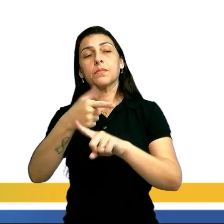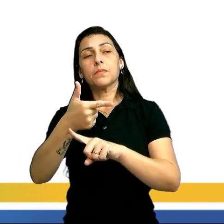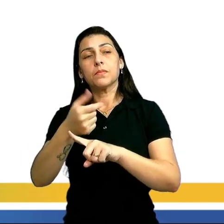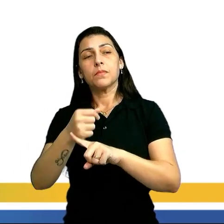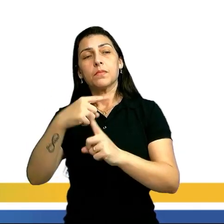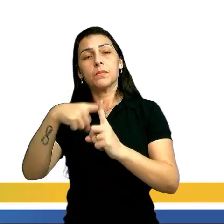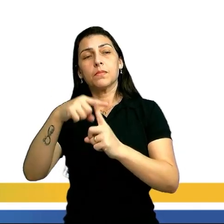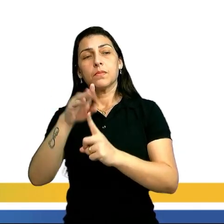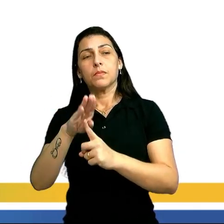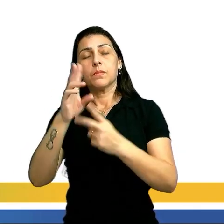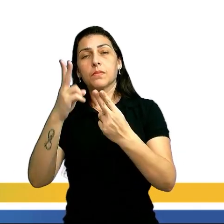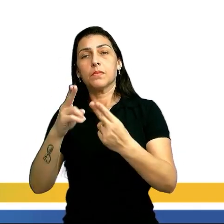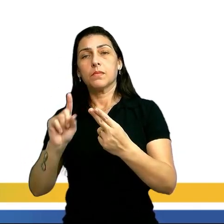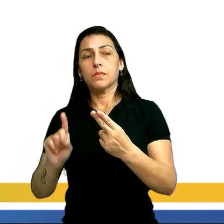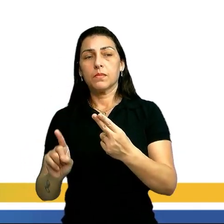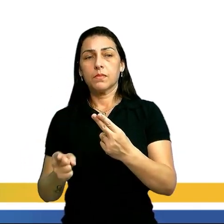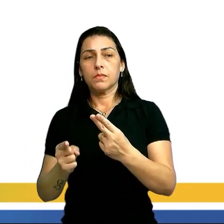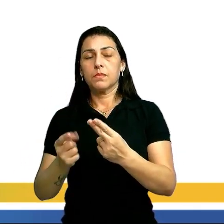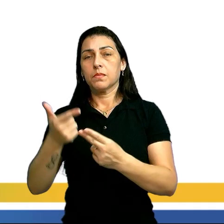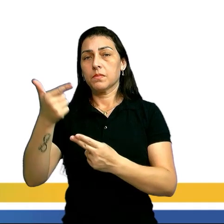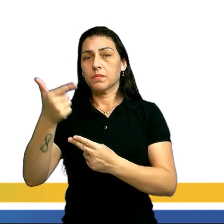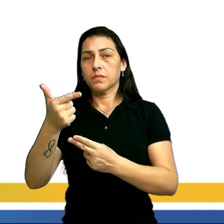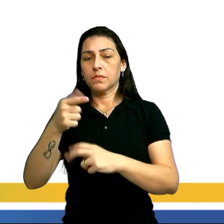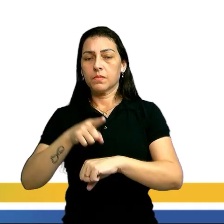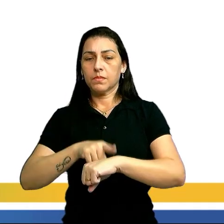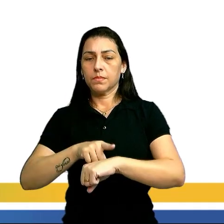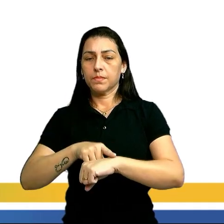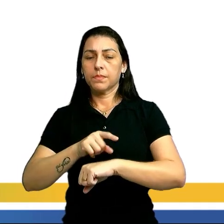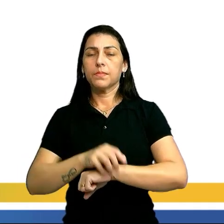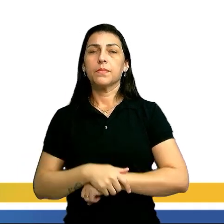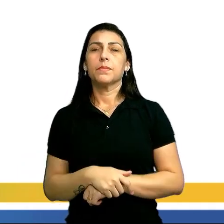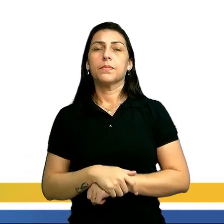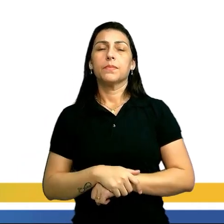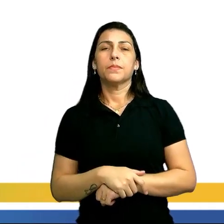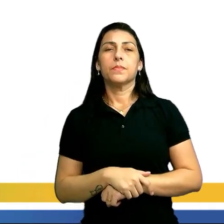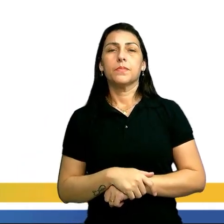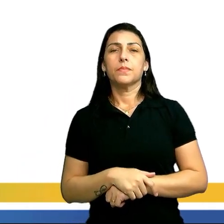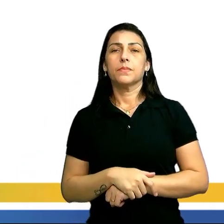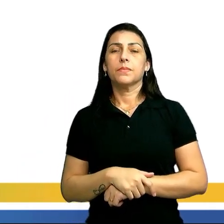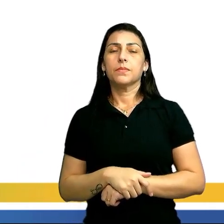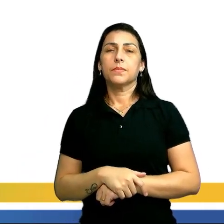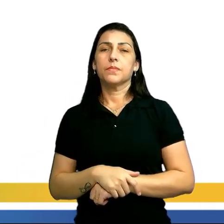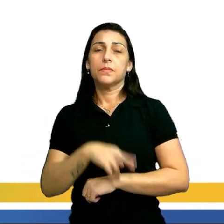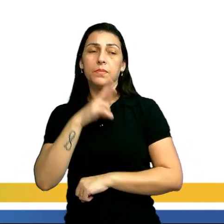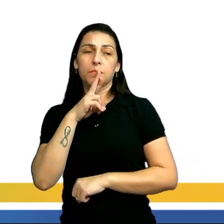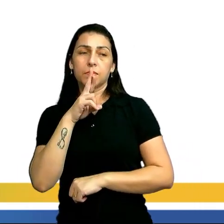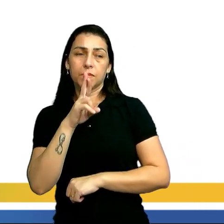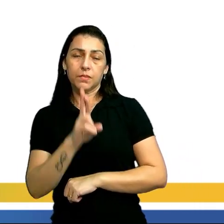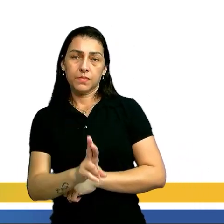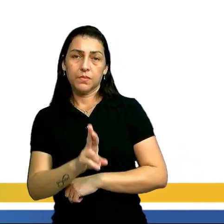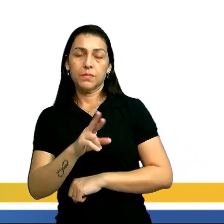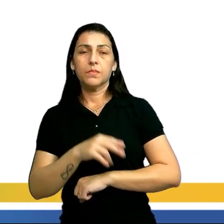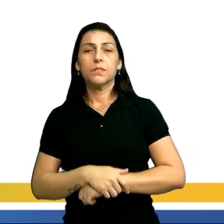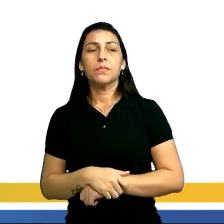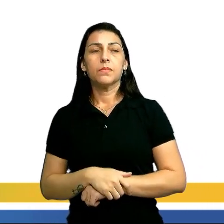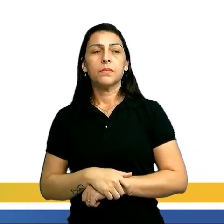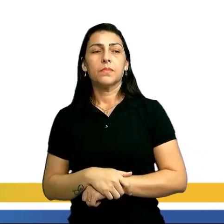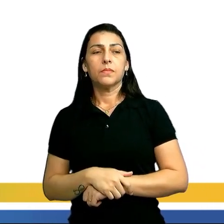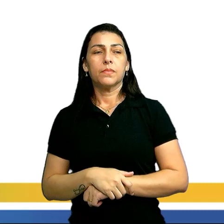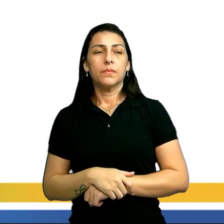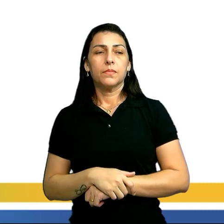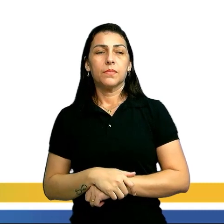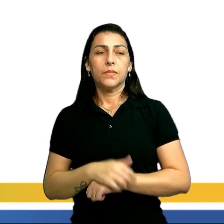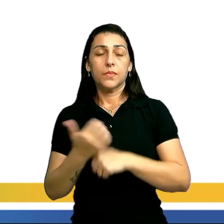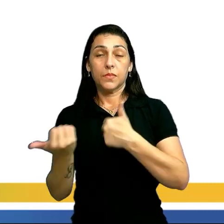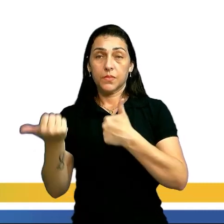vezes 20 mais b, que é igual a 1.000, segundo momento. Para a gente resolver uma questão dessa, nós vamos aí,